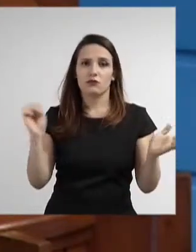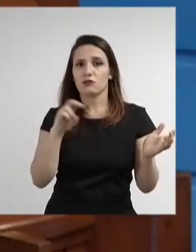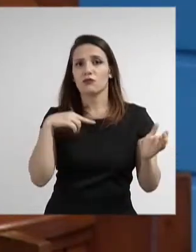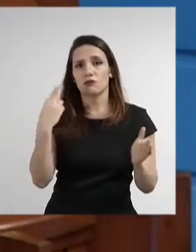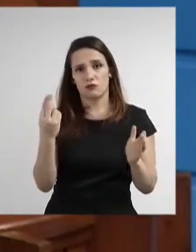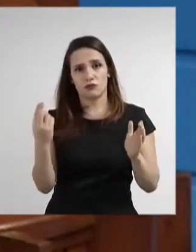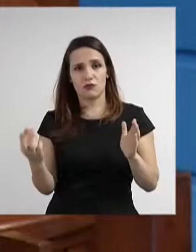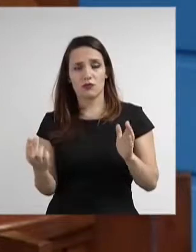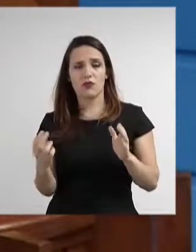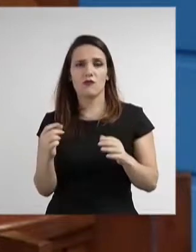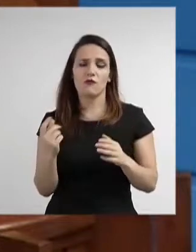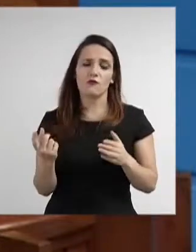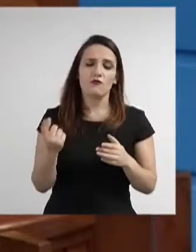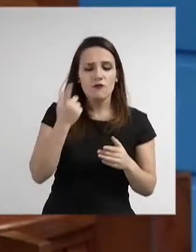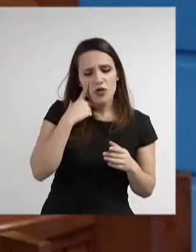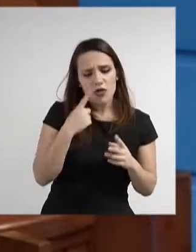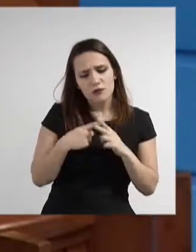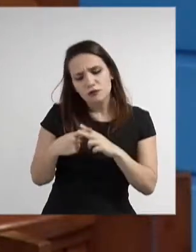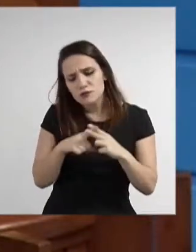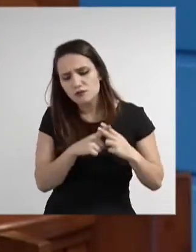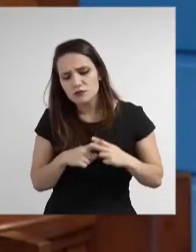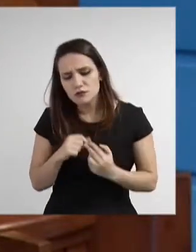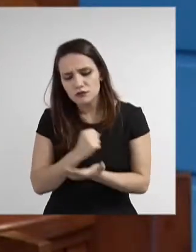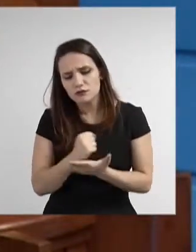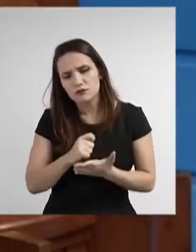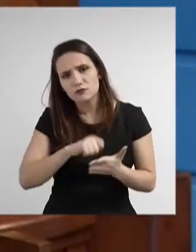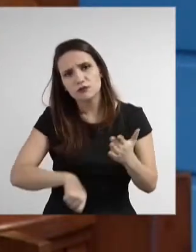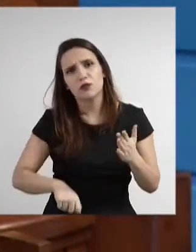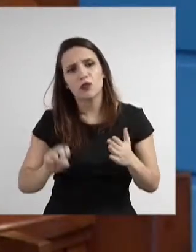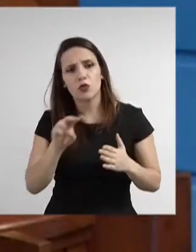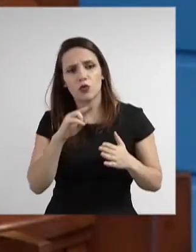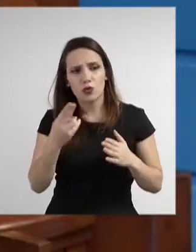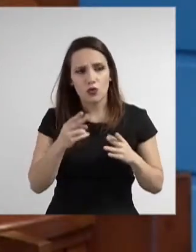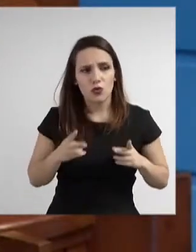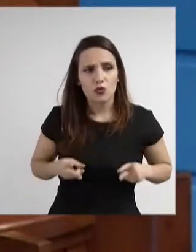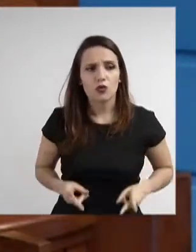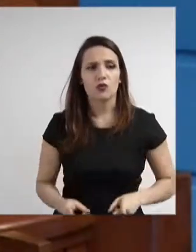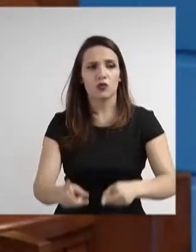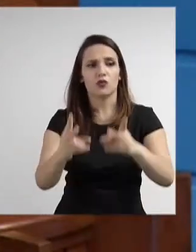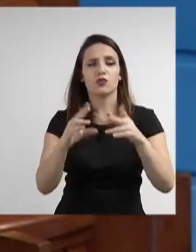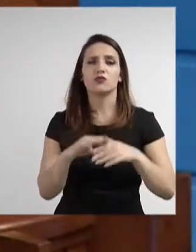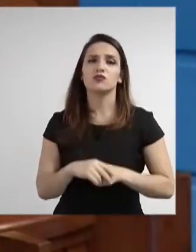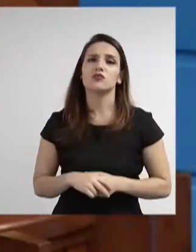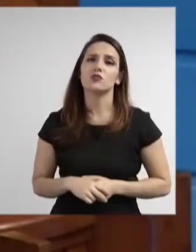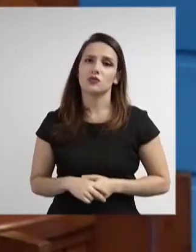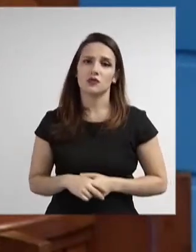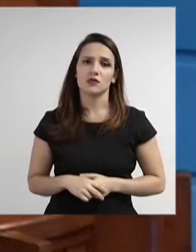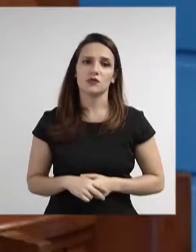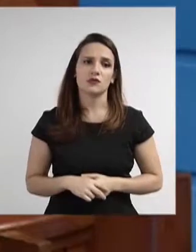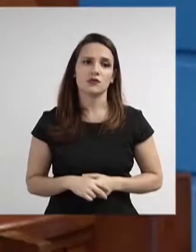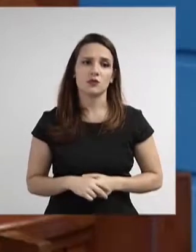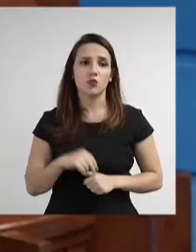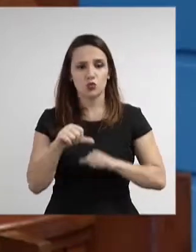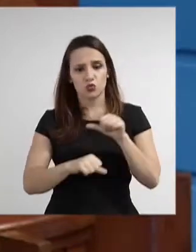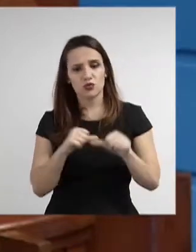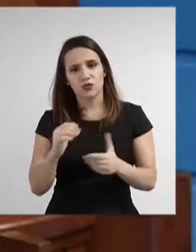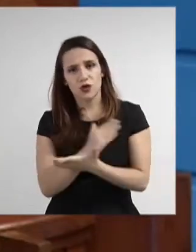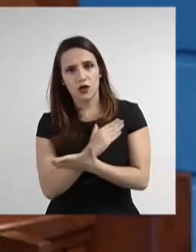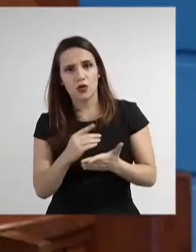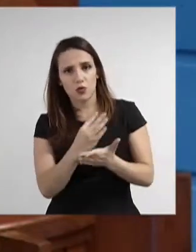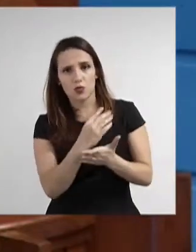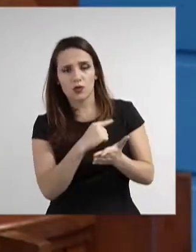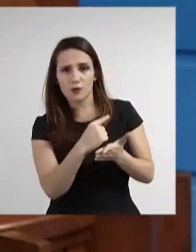revisão contratual ou ainda a continuidade, em outros termos, do